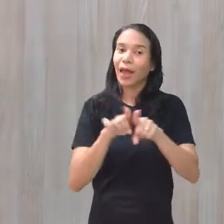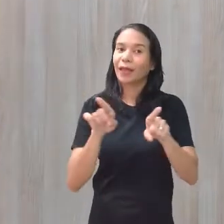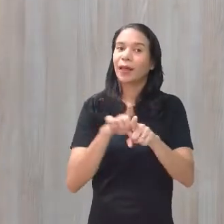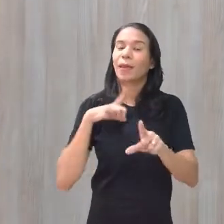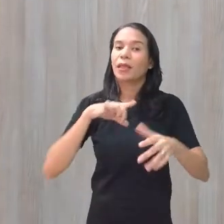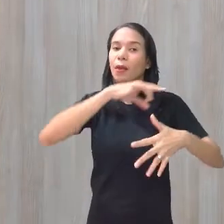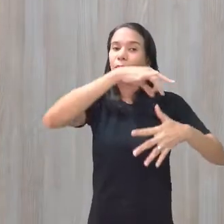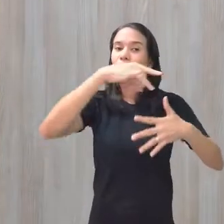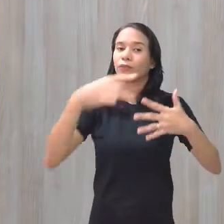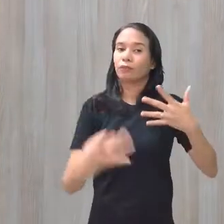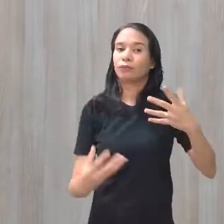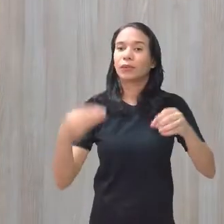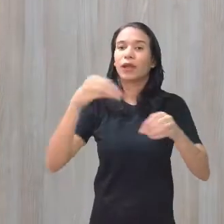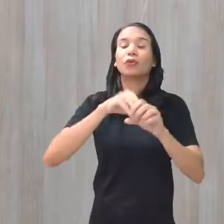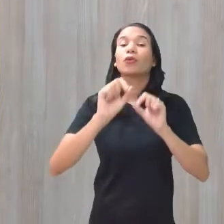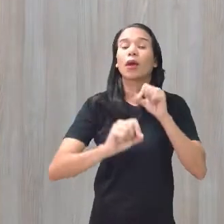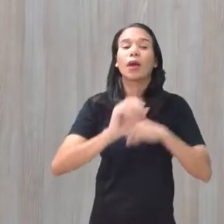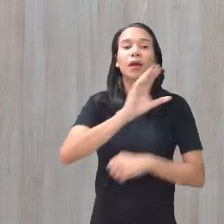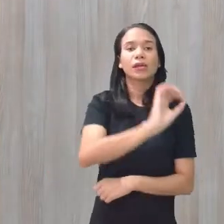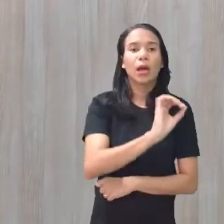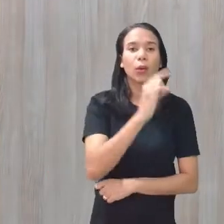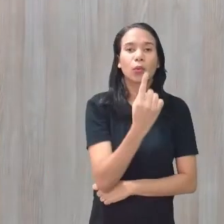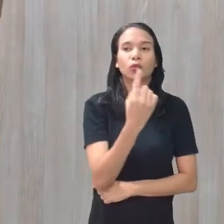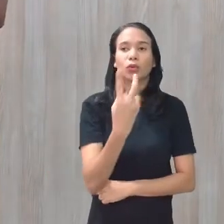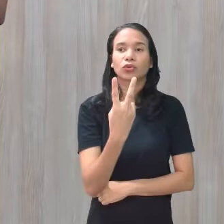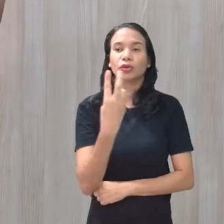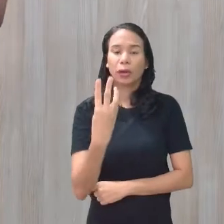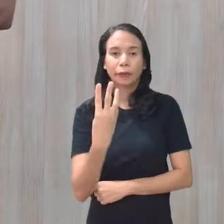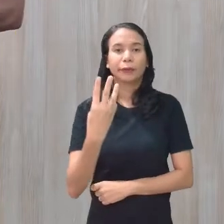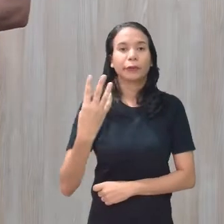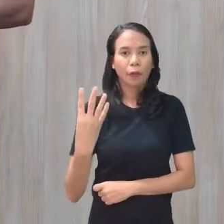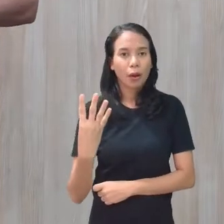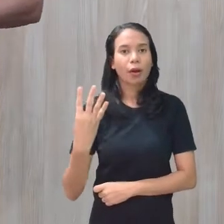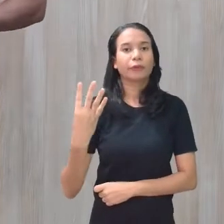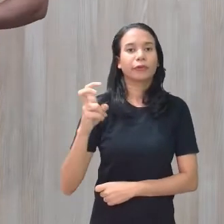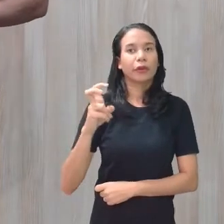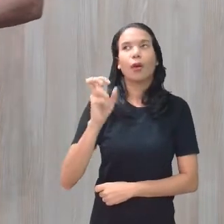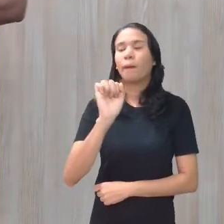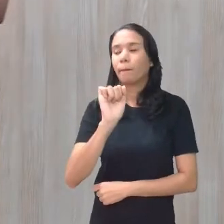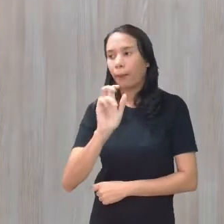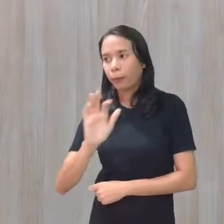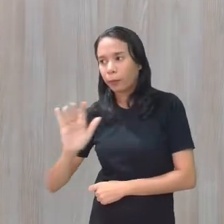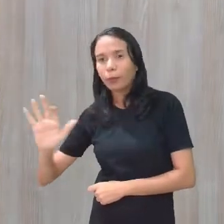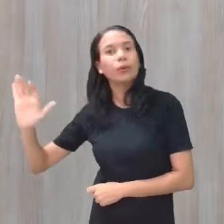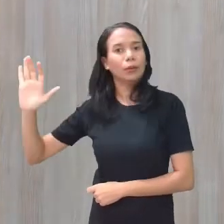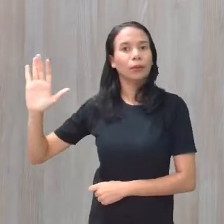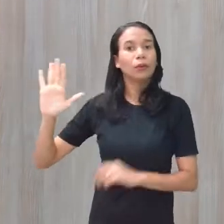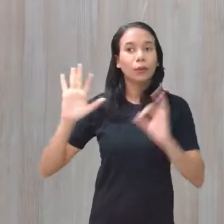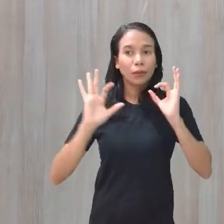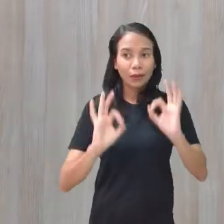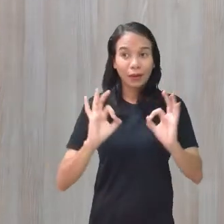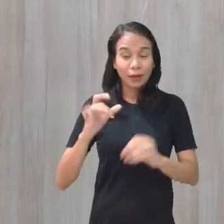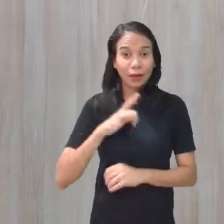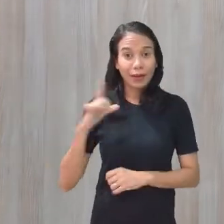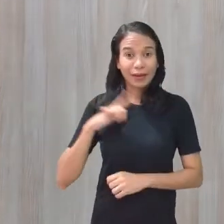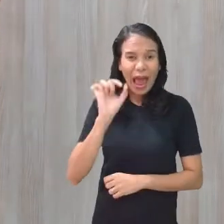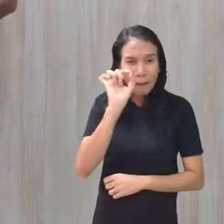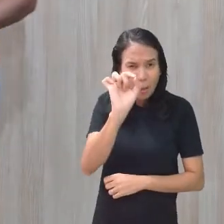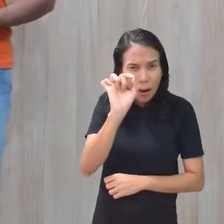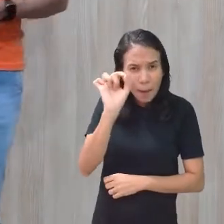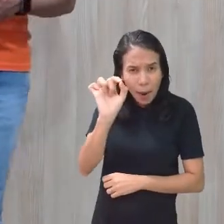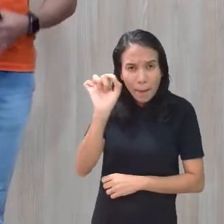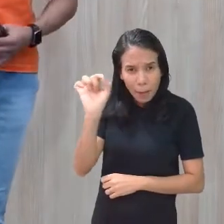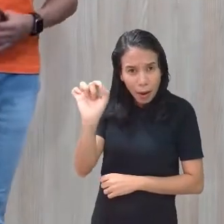seus elementos aqui, ó. Tem o 0, o 1, o 2, o 3 e assim por diante. Esses 3 pontinhos